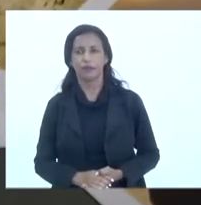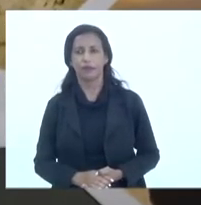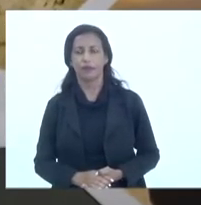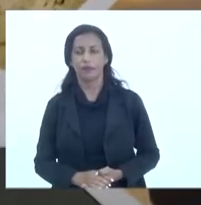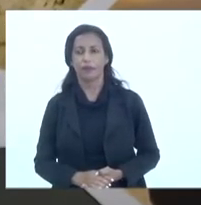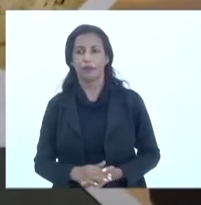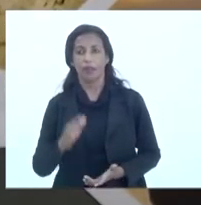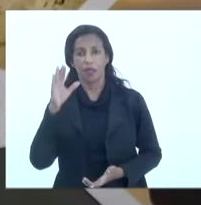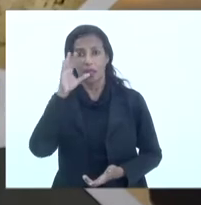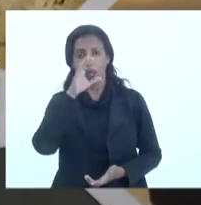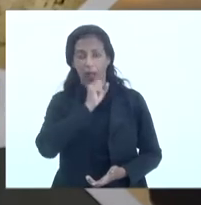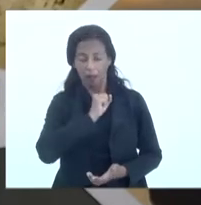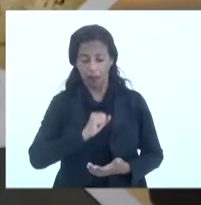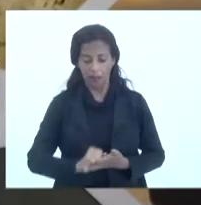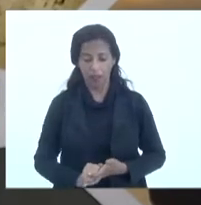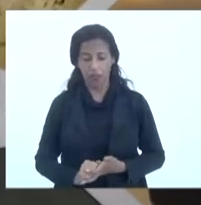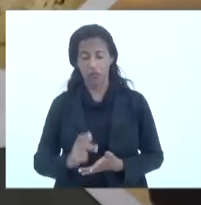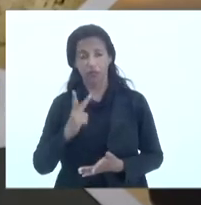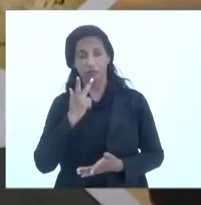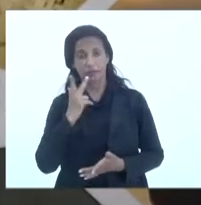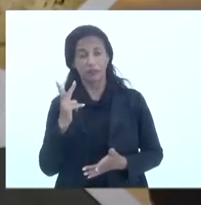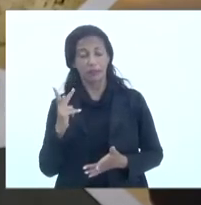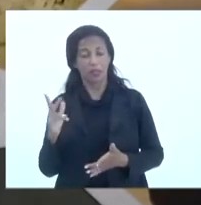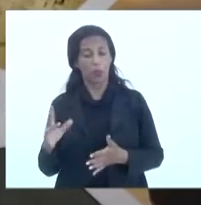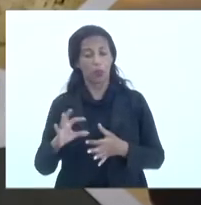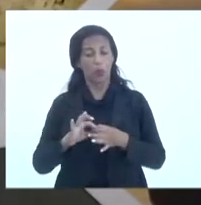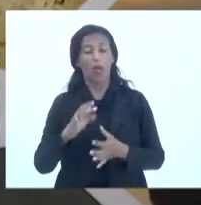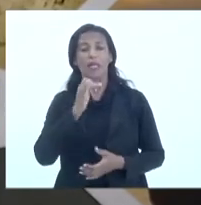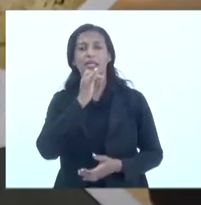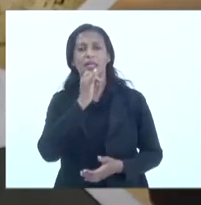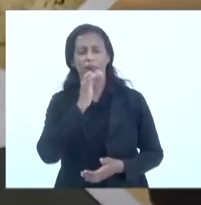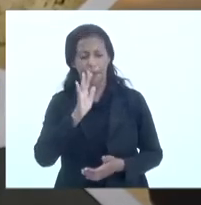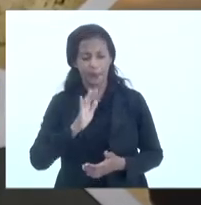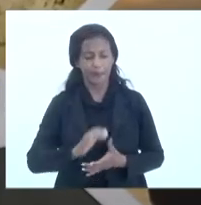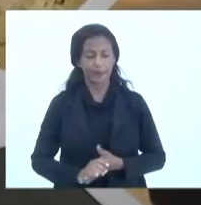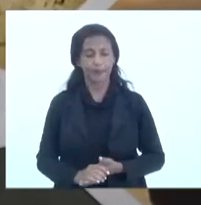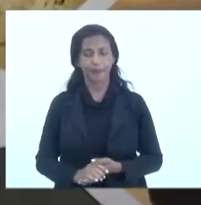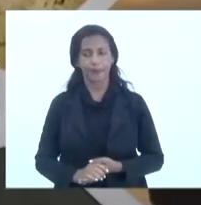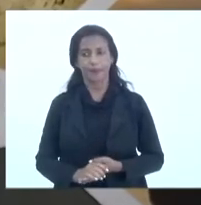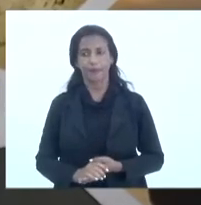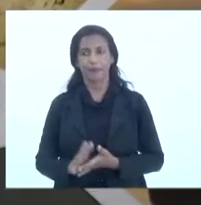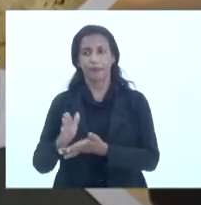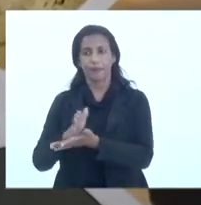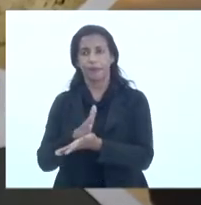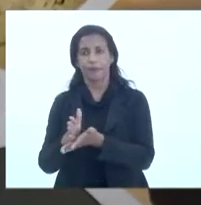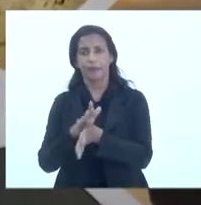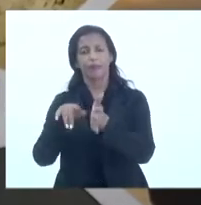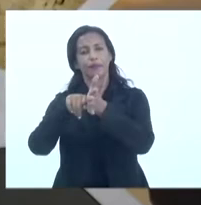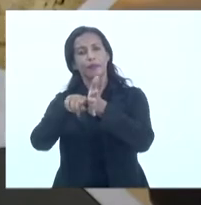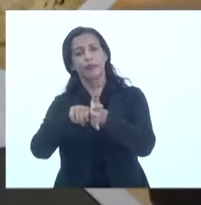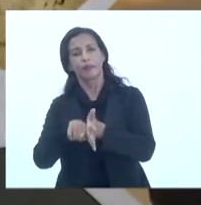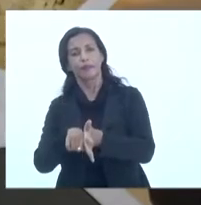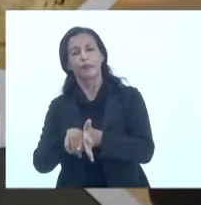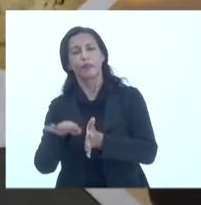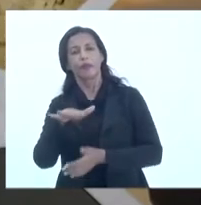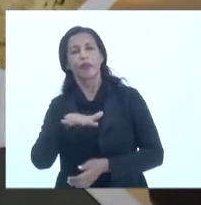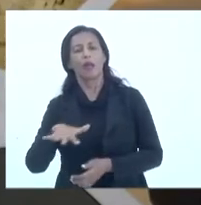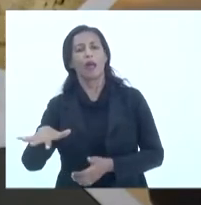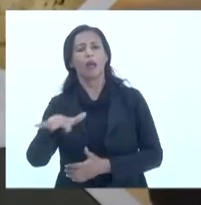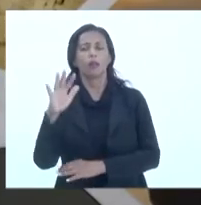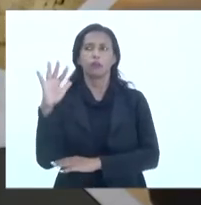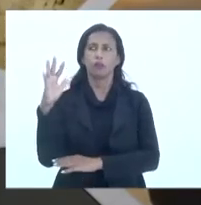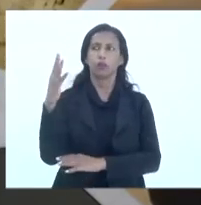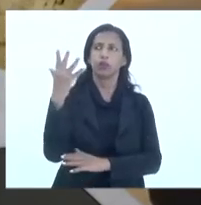e rapidamente também fazer algumas conexões. Dar um exemplo, algumas pesquisas na área de meio ambiente